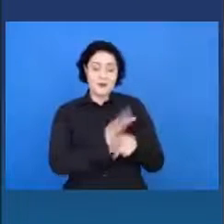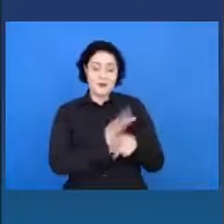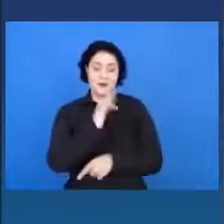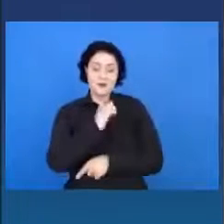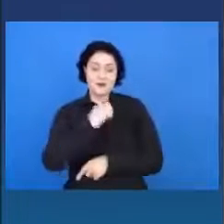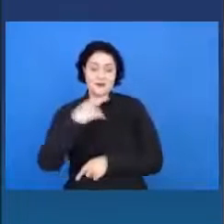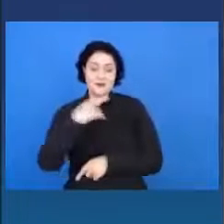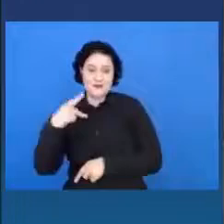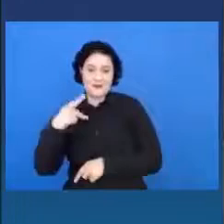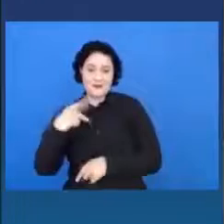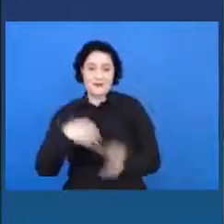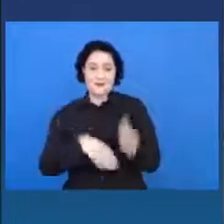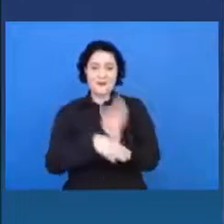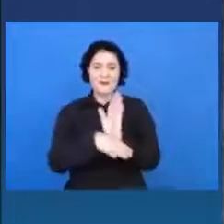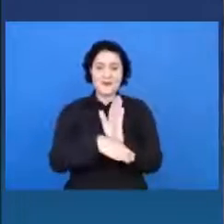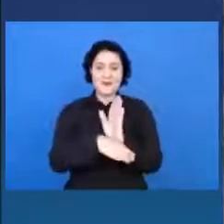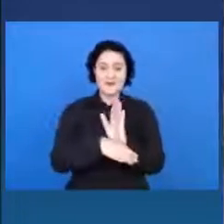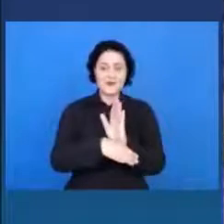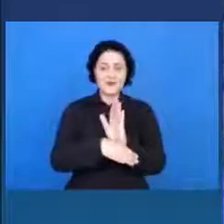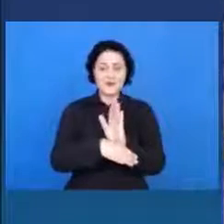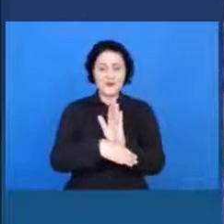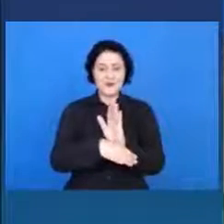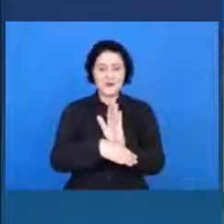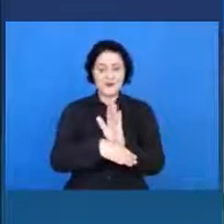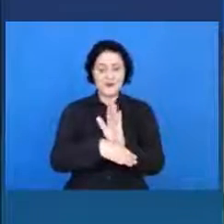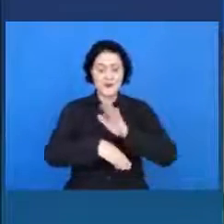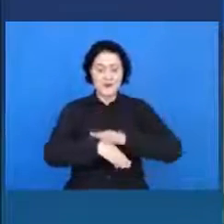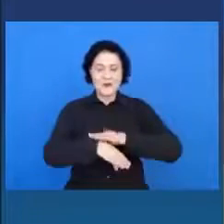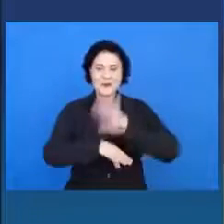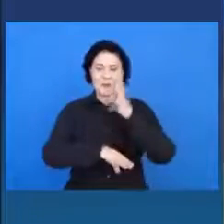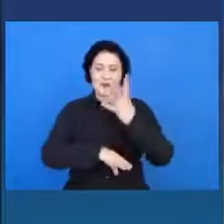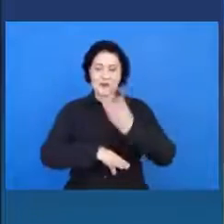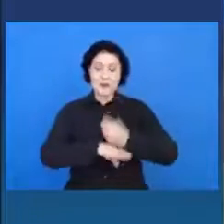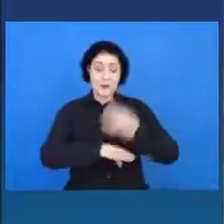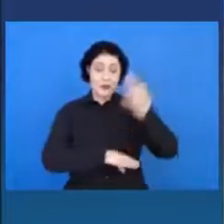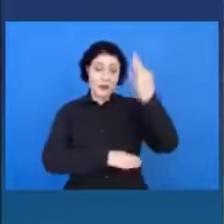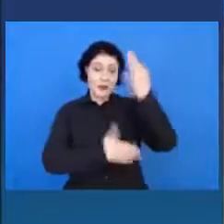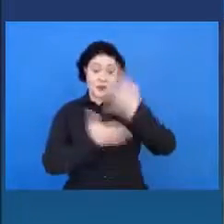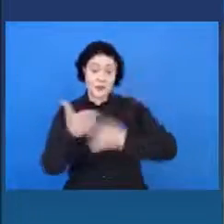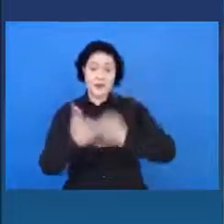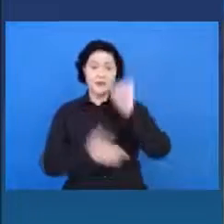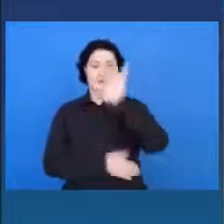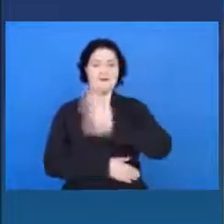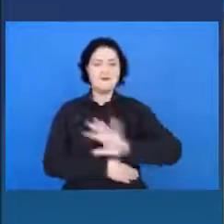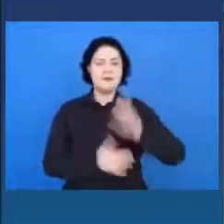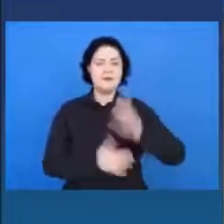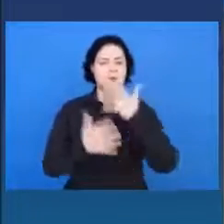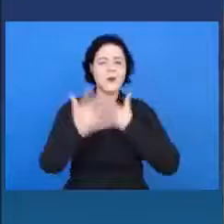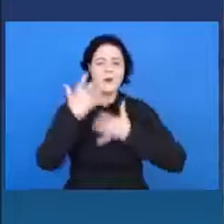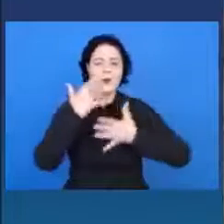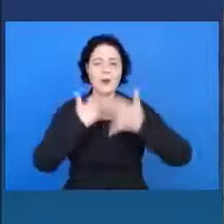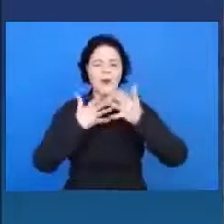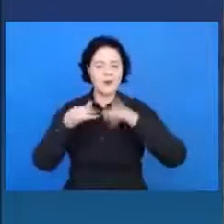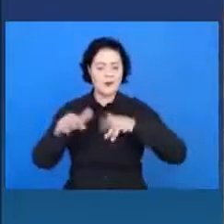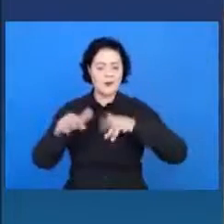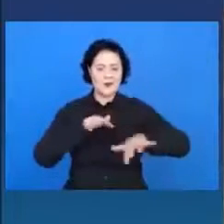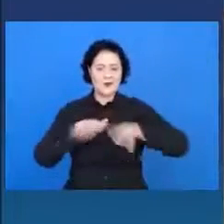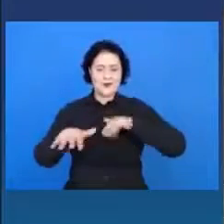Momento Espírita ciúmes os textos ganharão imagens cor movimento